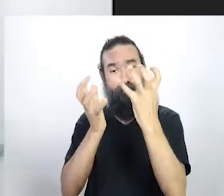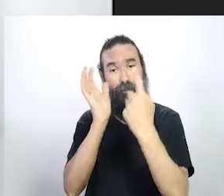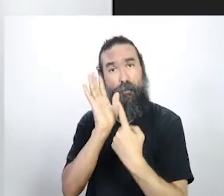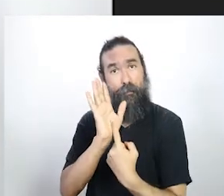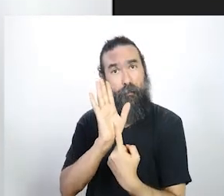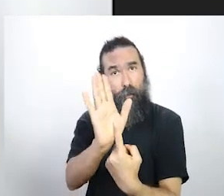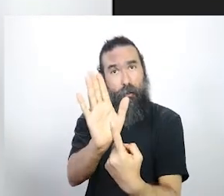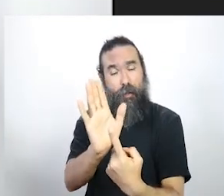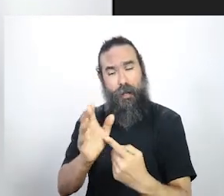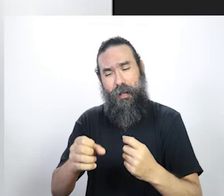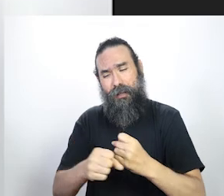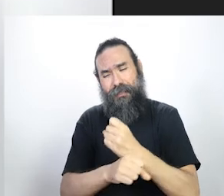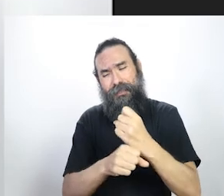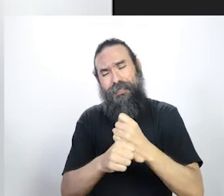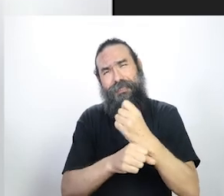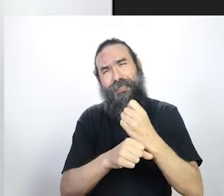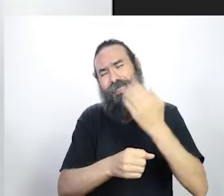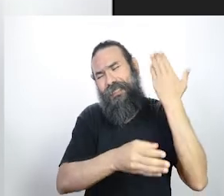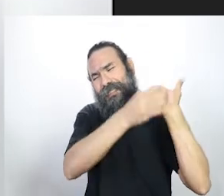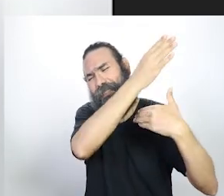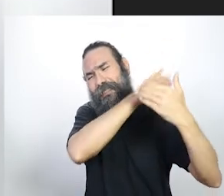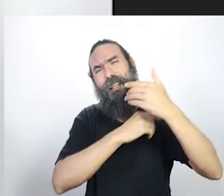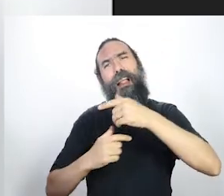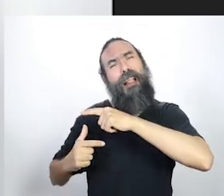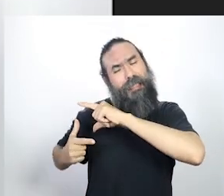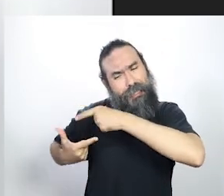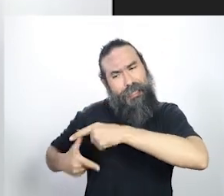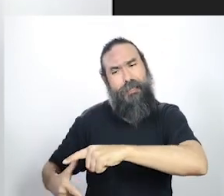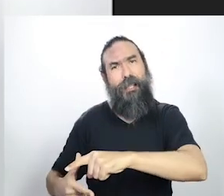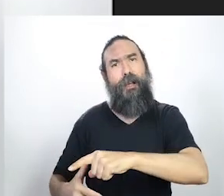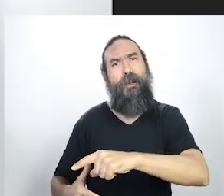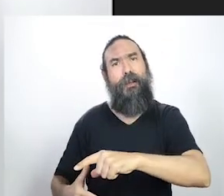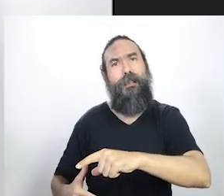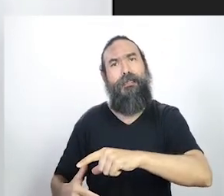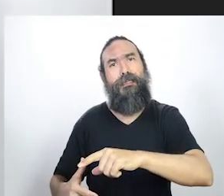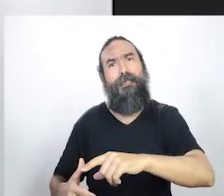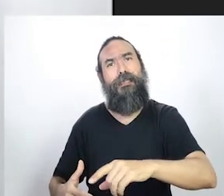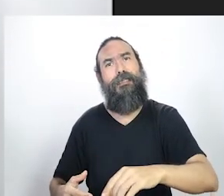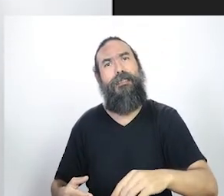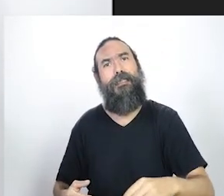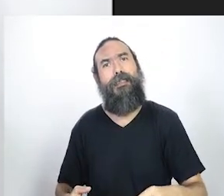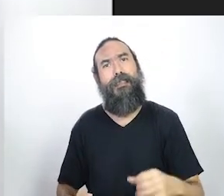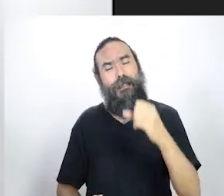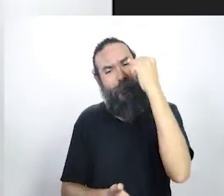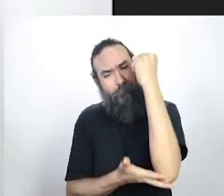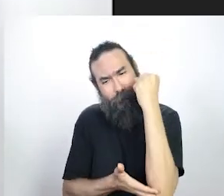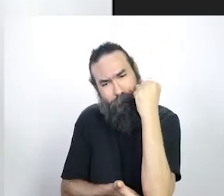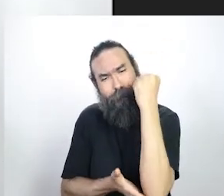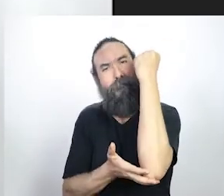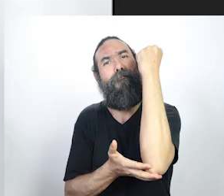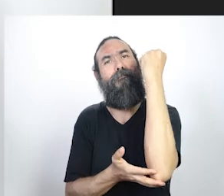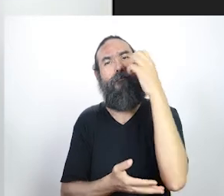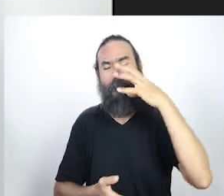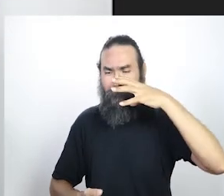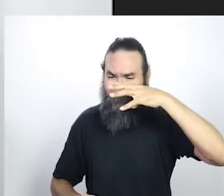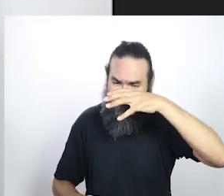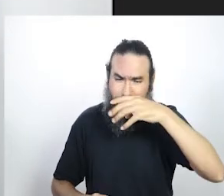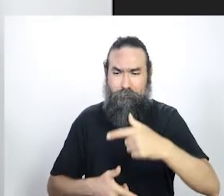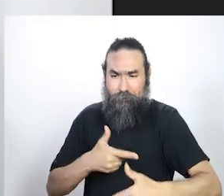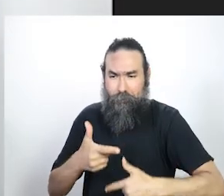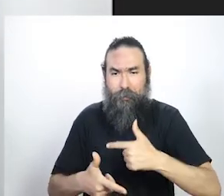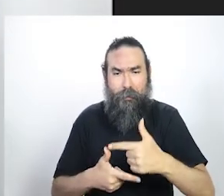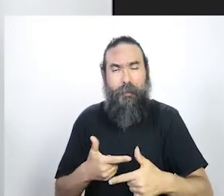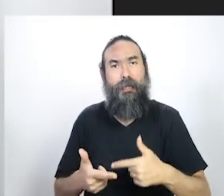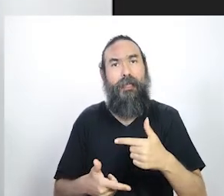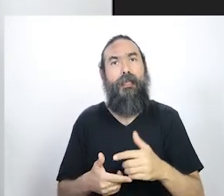tem vários anos, né, de existência e resistência, eu digo mais, né?